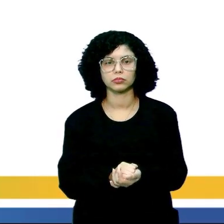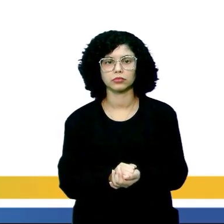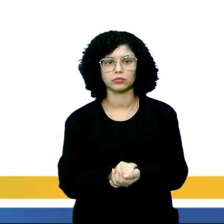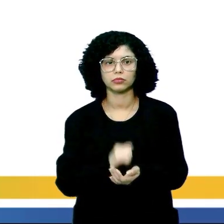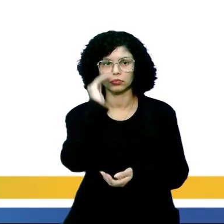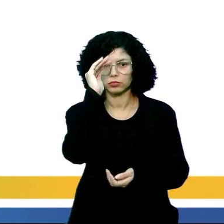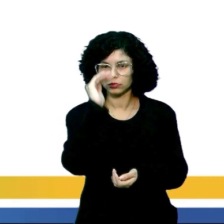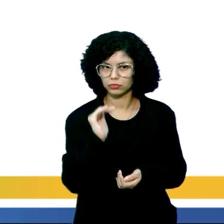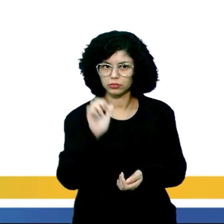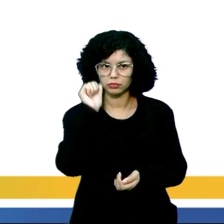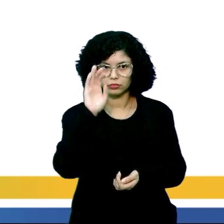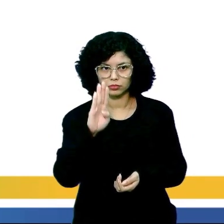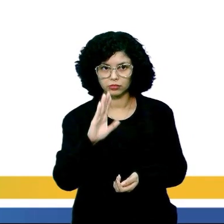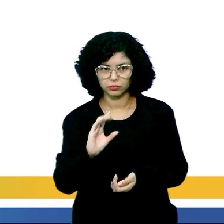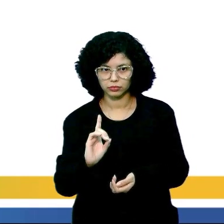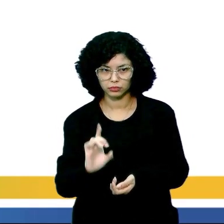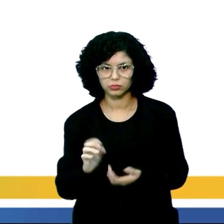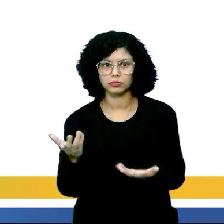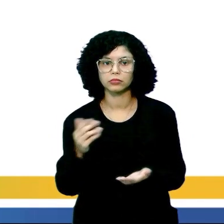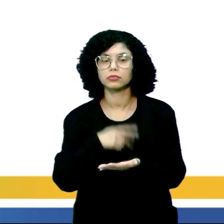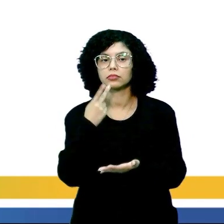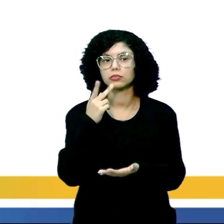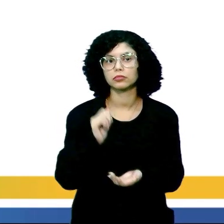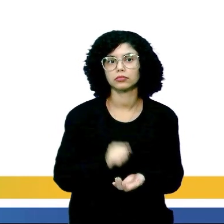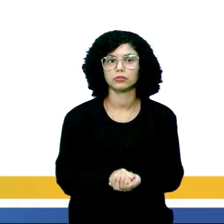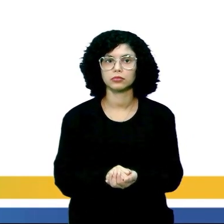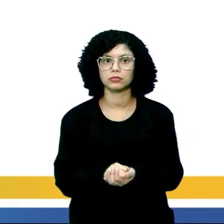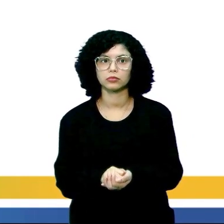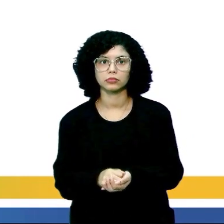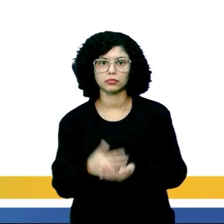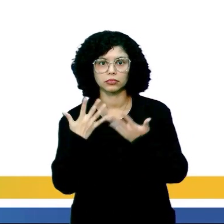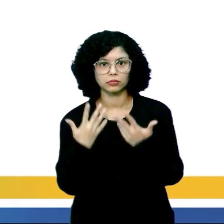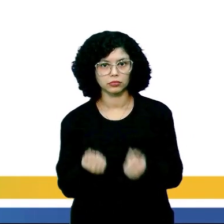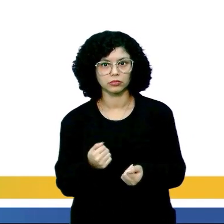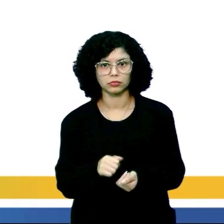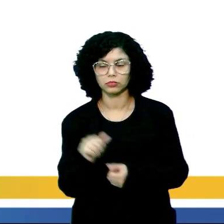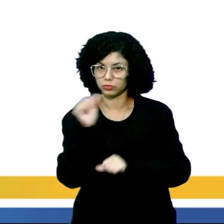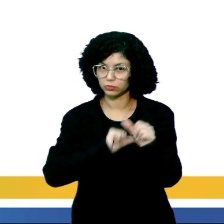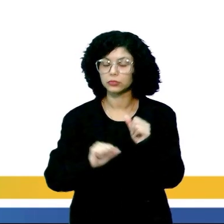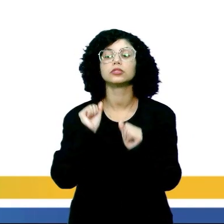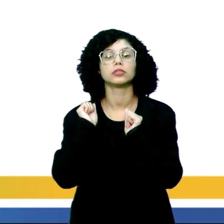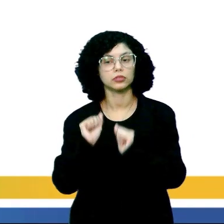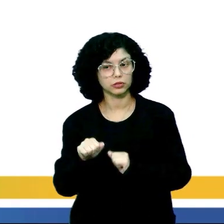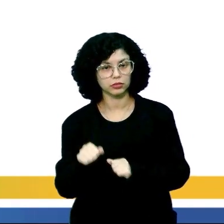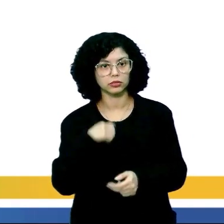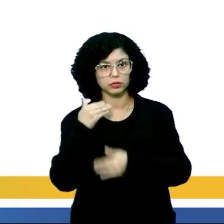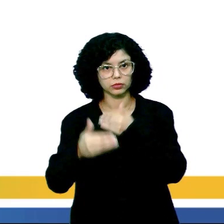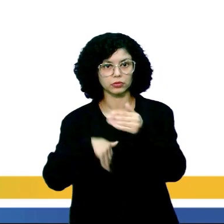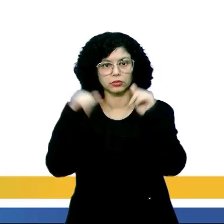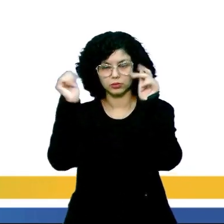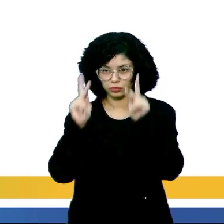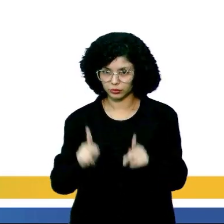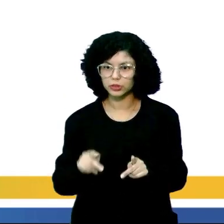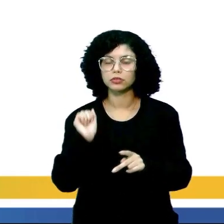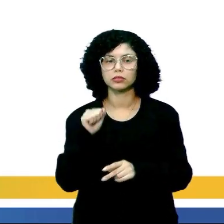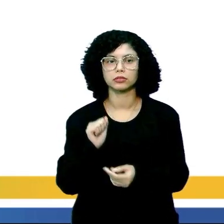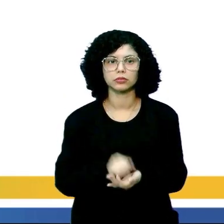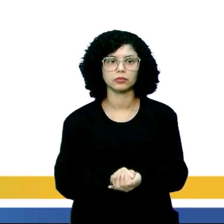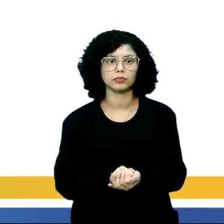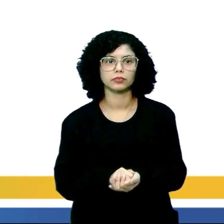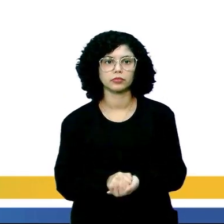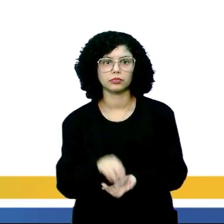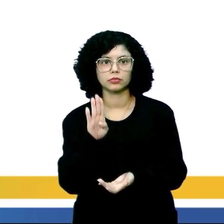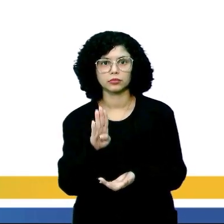as nossas alternativas aí, ele está dizendo que não é a favor do processo de paz. Ao contrário, ele é a favor do processo de paz, né, galera? Não pode ser a letra